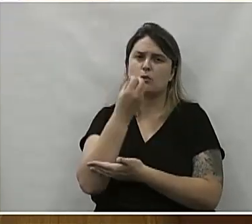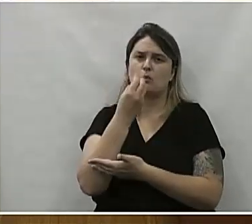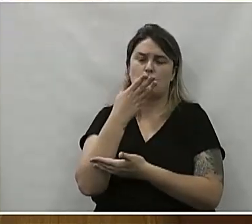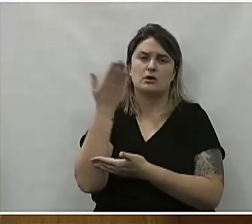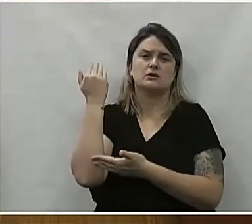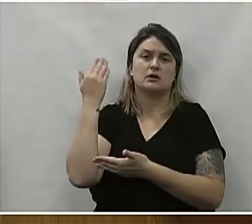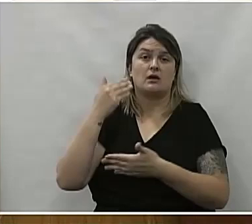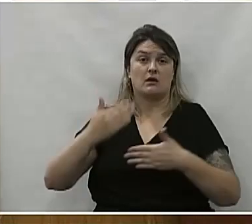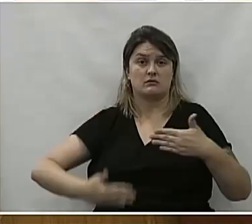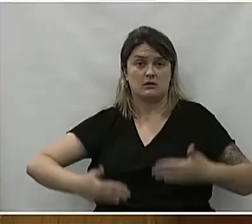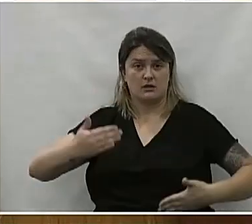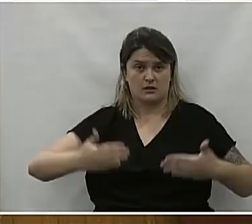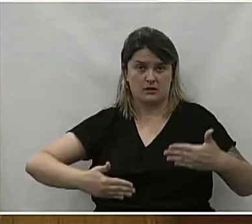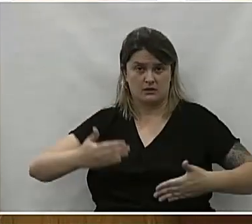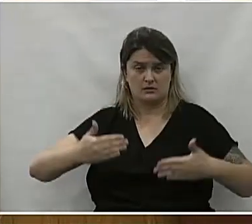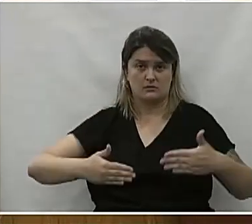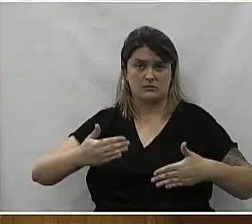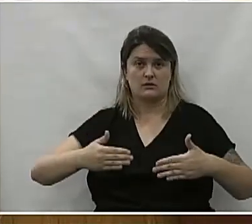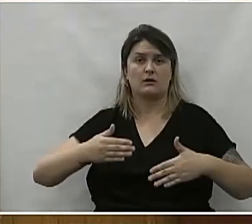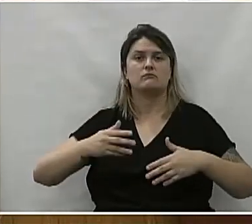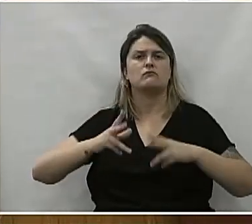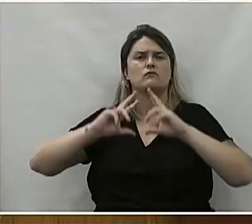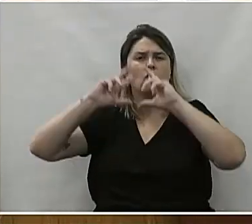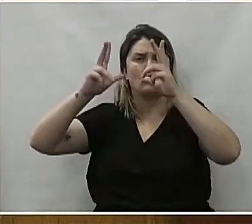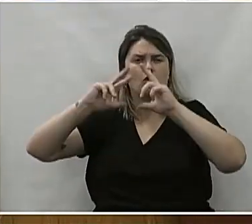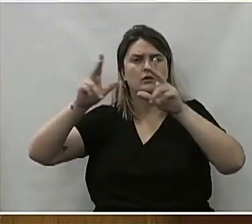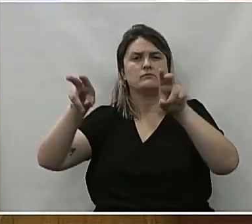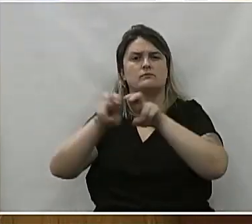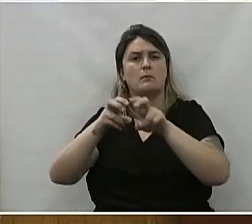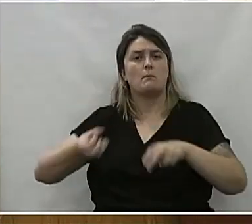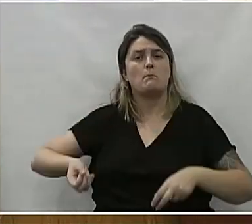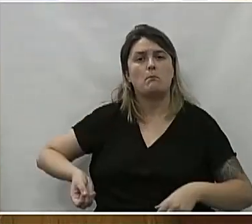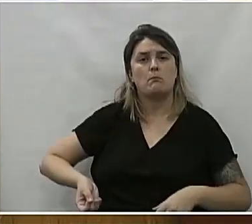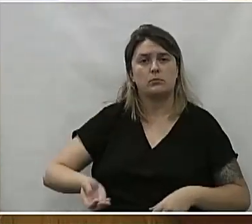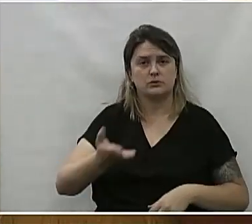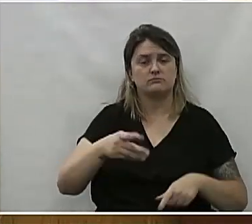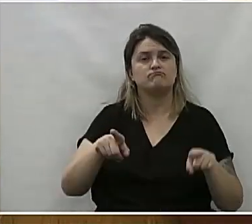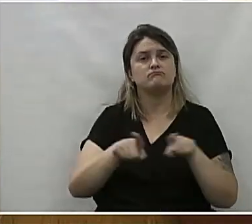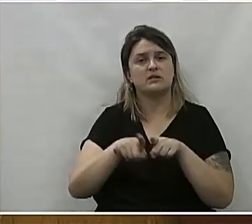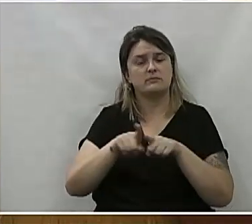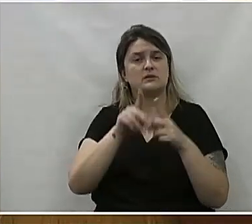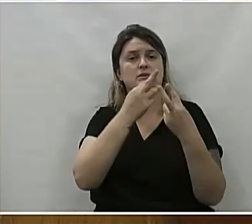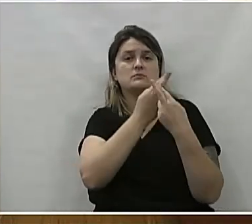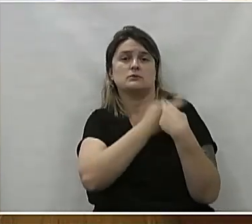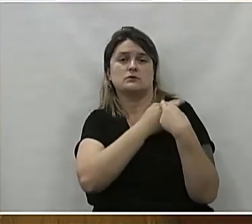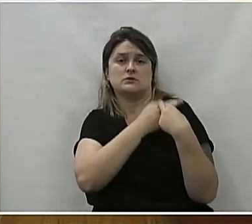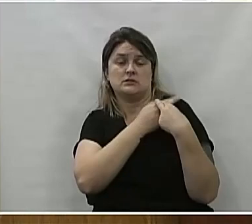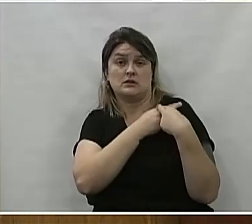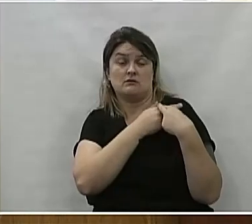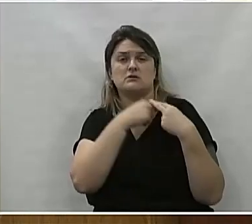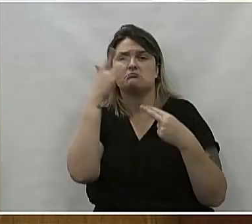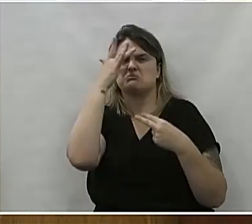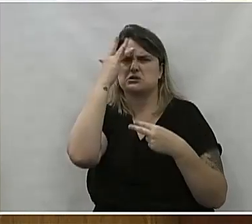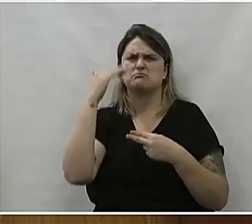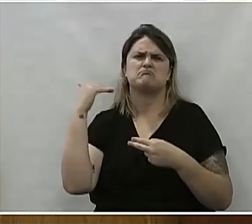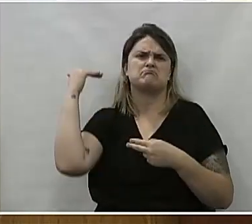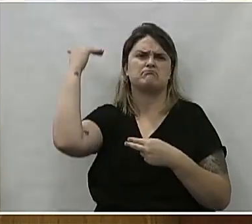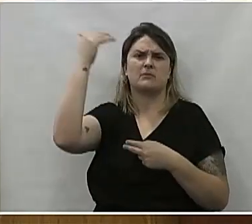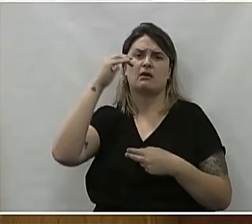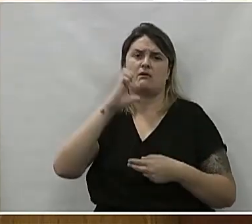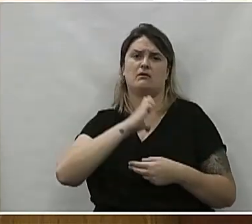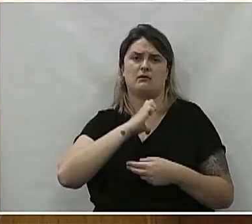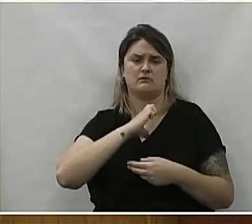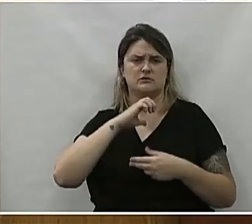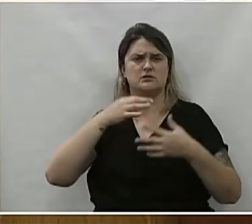atleta Destacando-se em modalidades Como voleibol Futebol E bocha Mas também como dirigente E pessoa de elevados Princípios